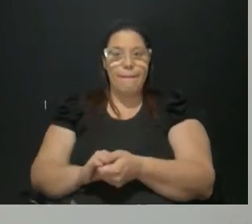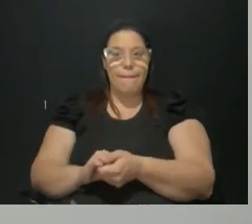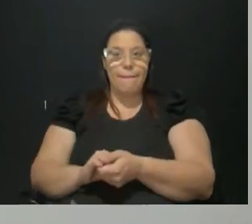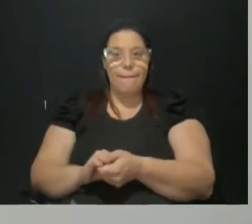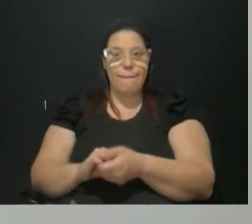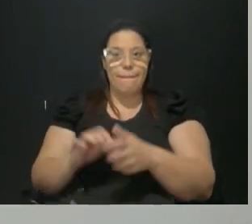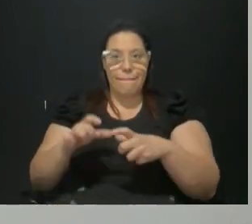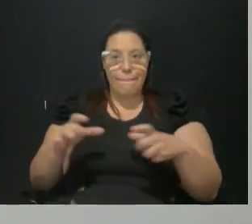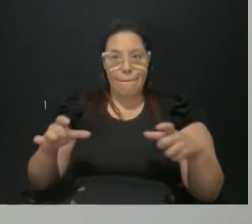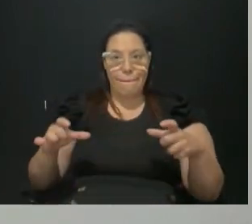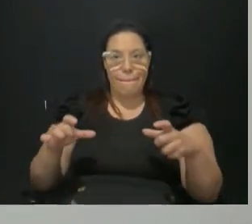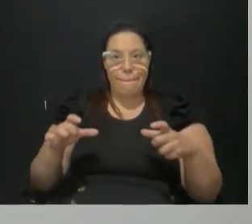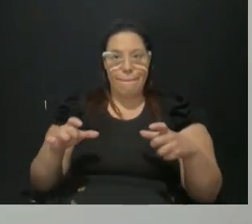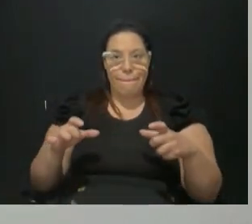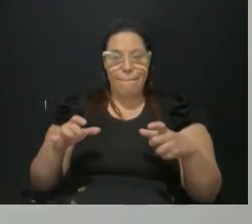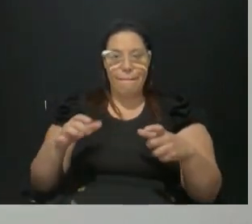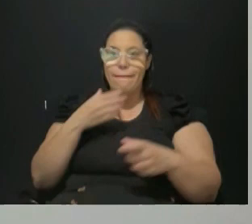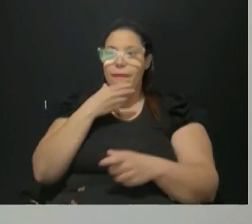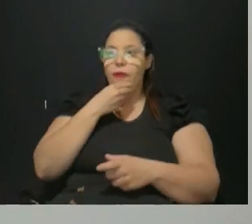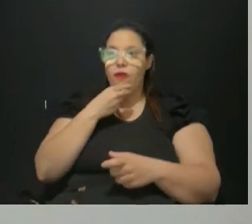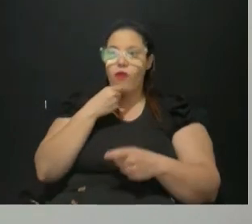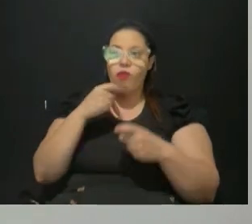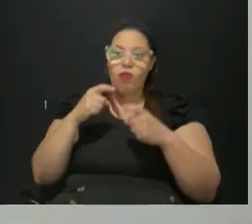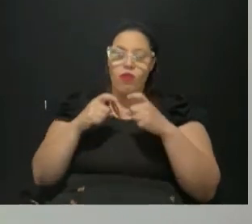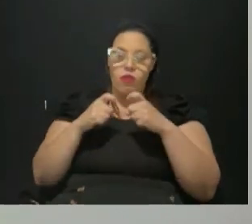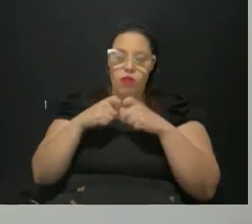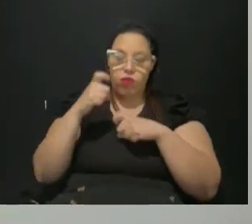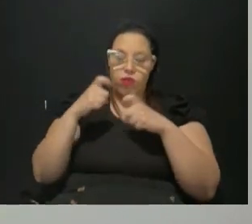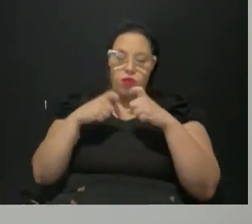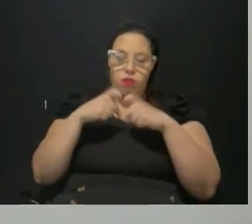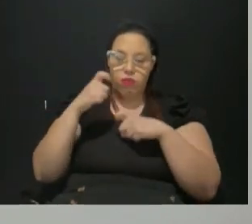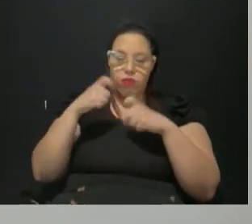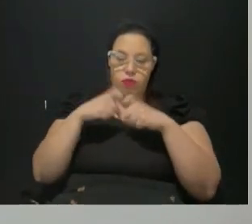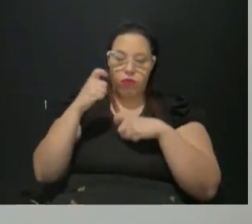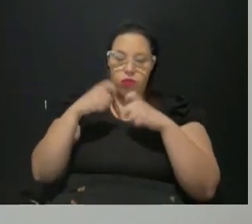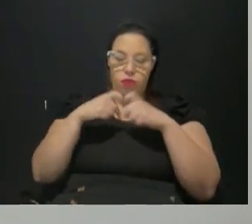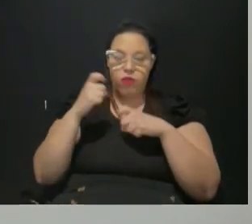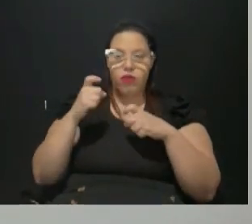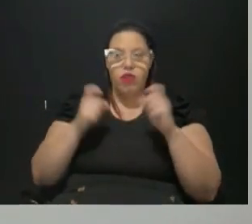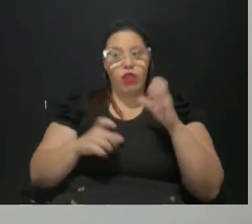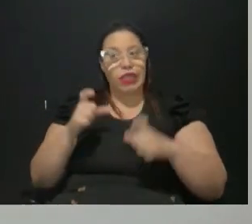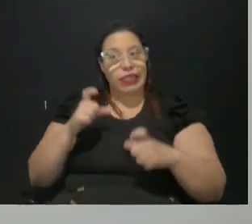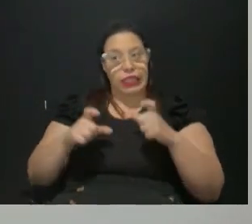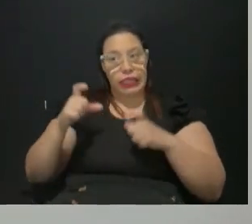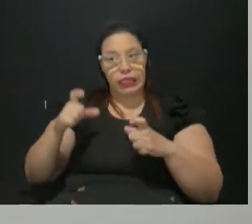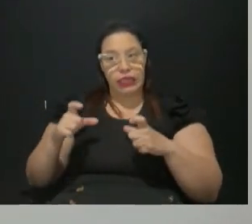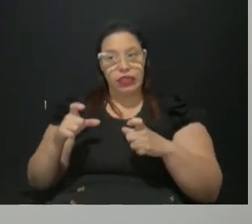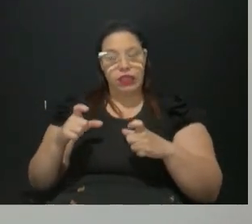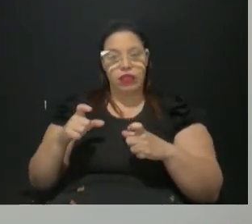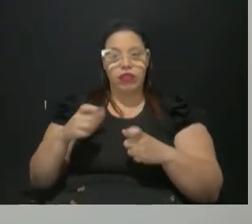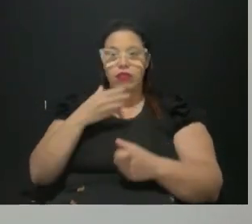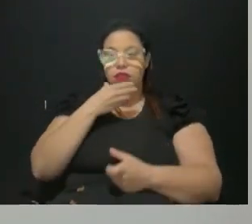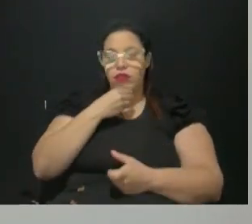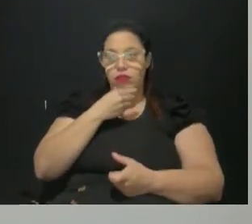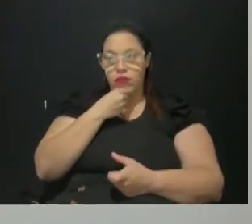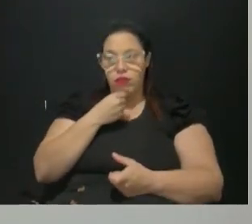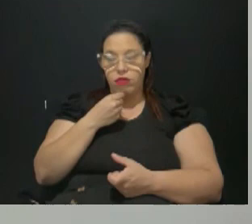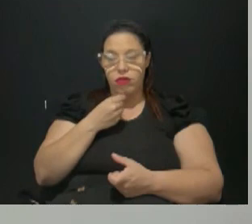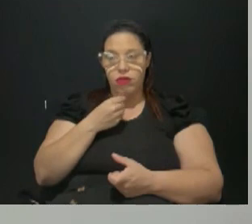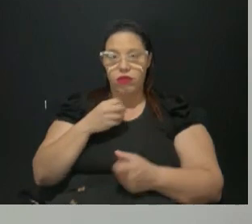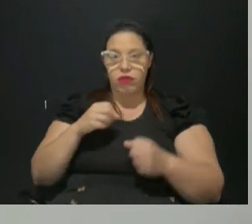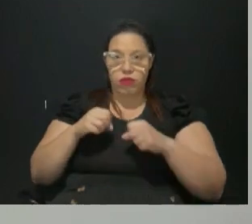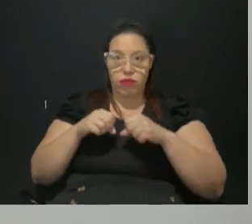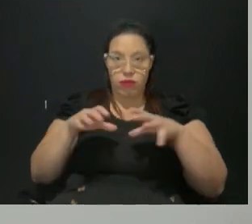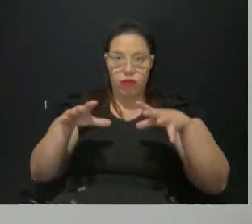era a população de homens que faziam sexo com homens, porque ele adquiriu uma certa propriedade igual a uma transmissão de